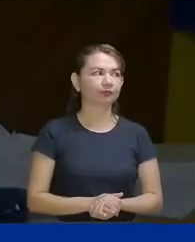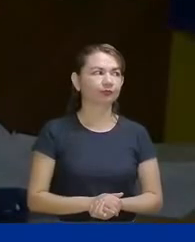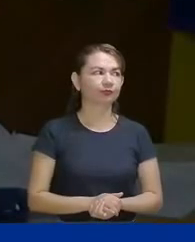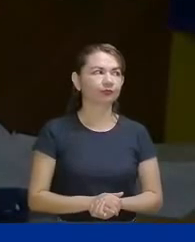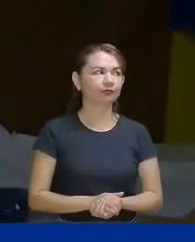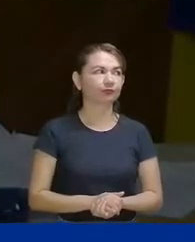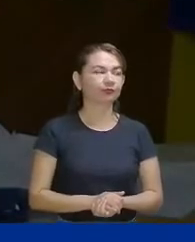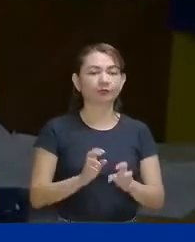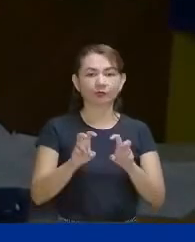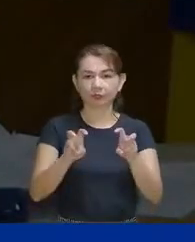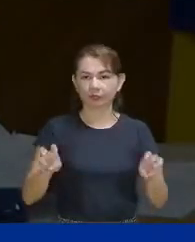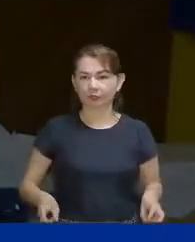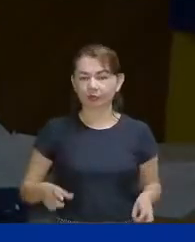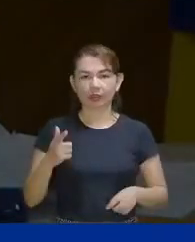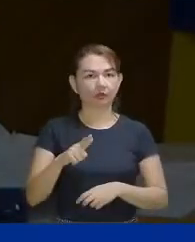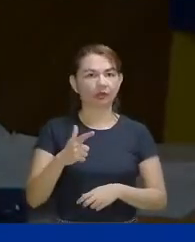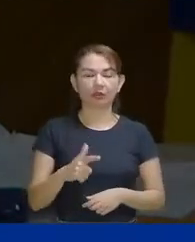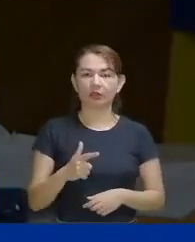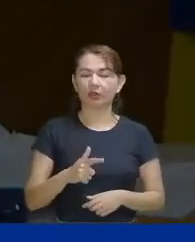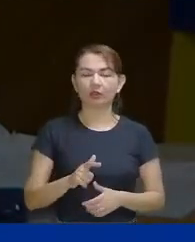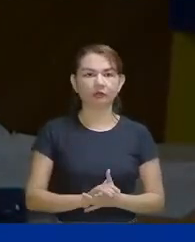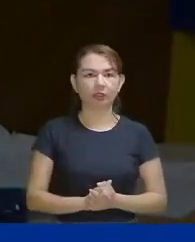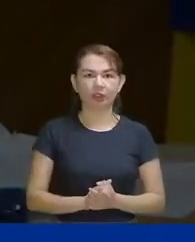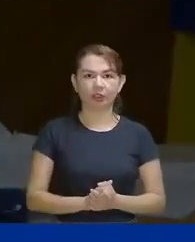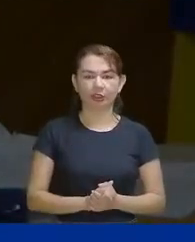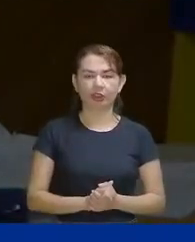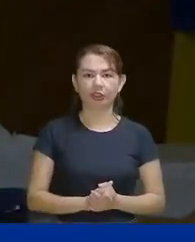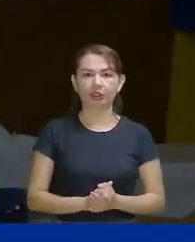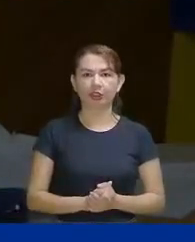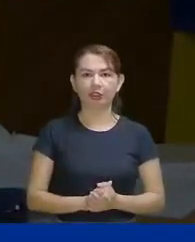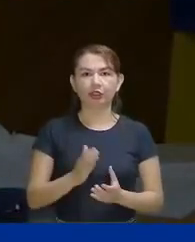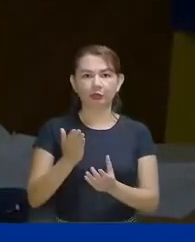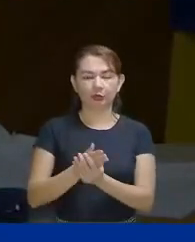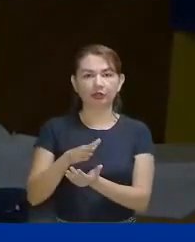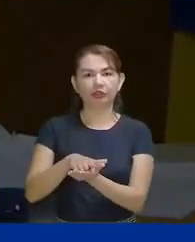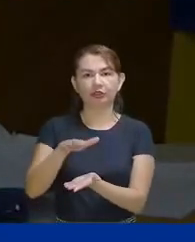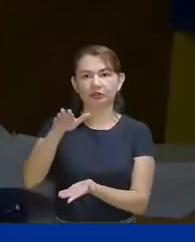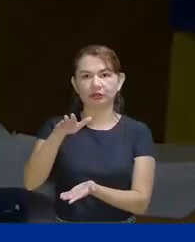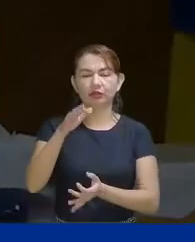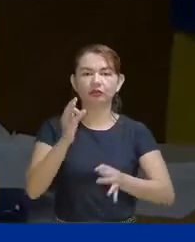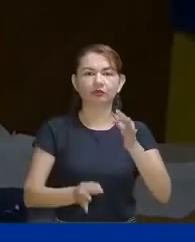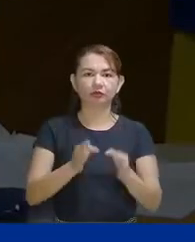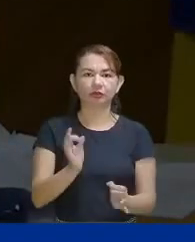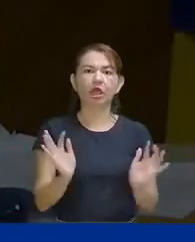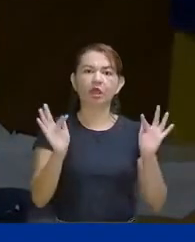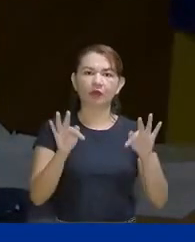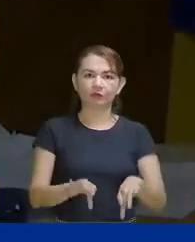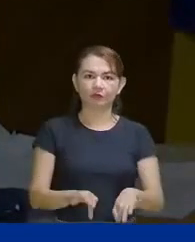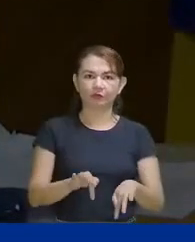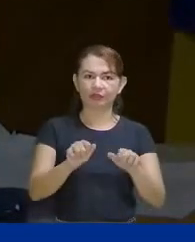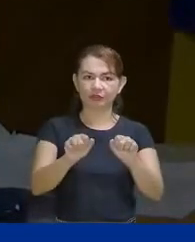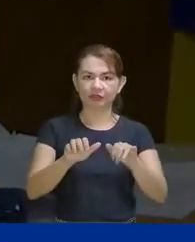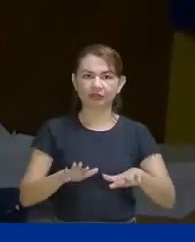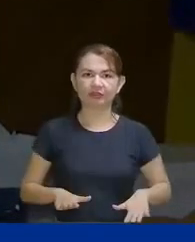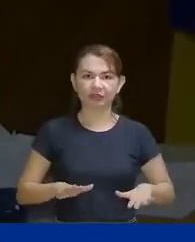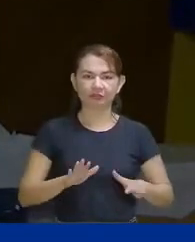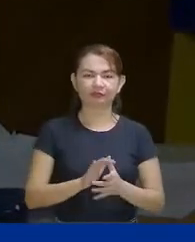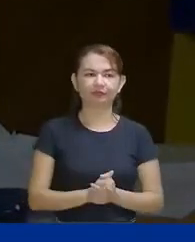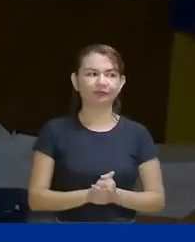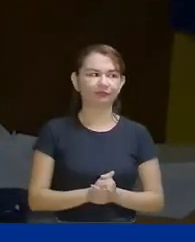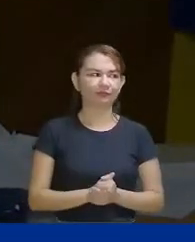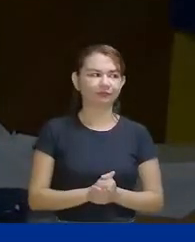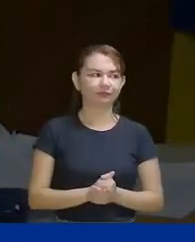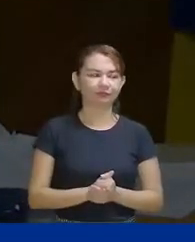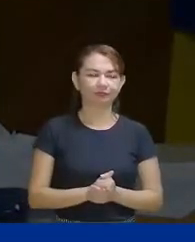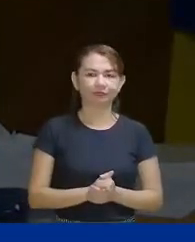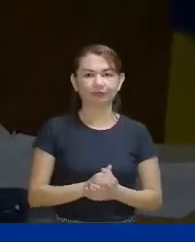Eminentes pares, não há mais nenhum processo na parte judicial a julgar. Resta-me declarar encerrada a sessão judiciária,